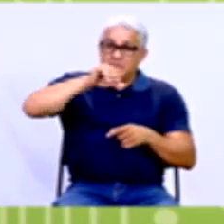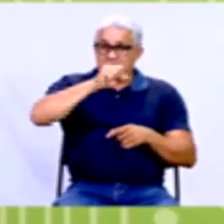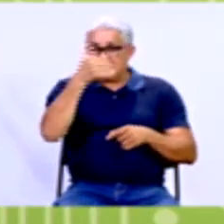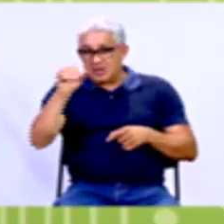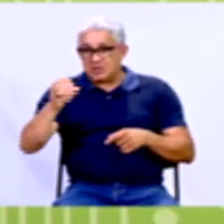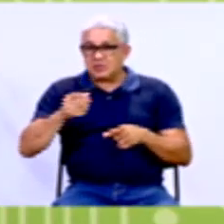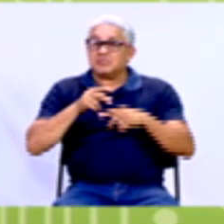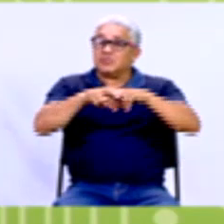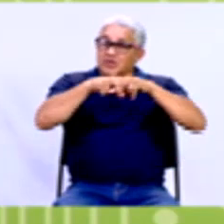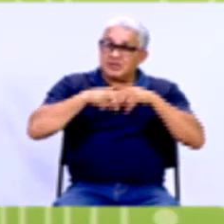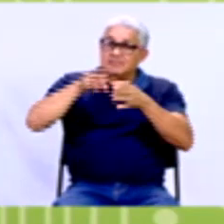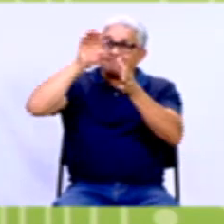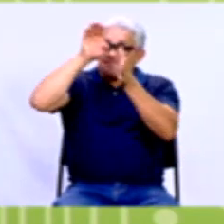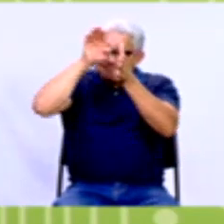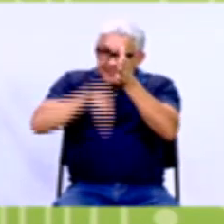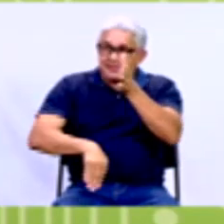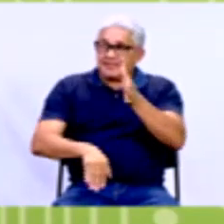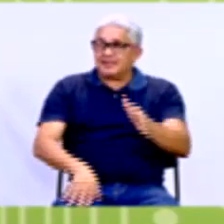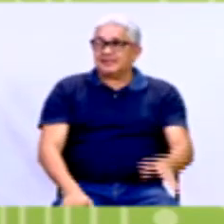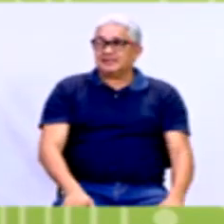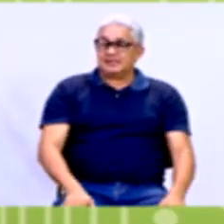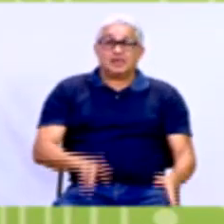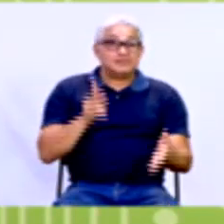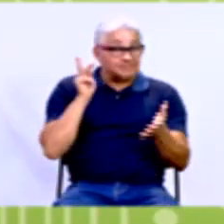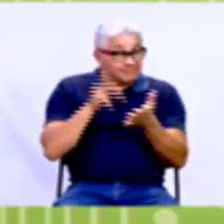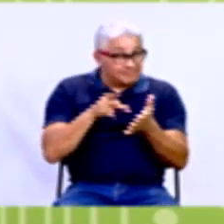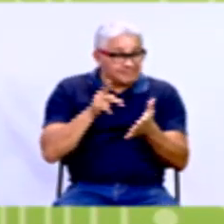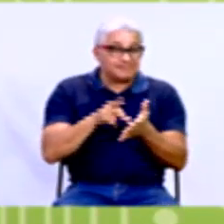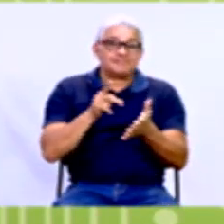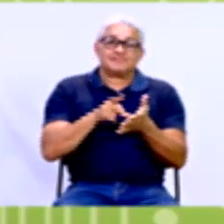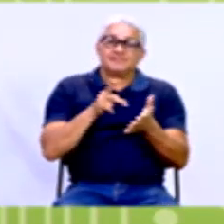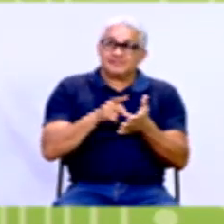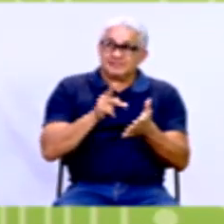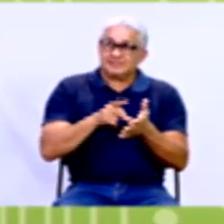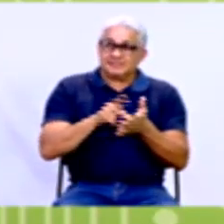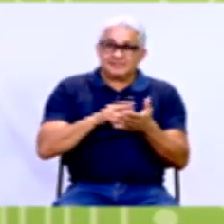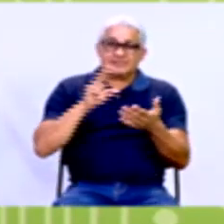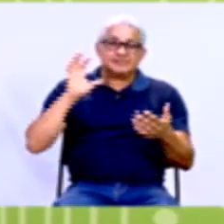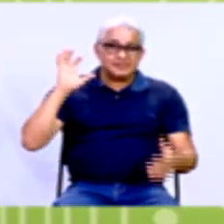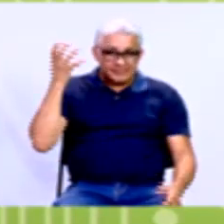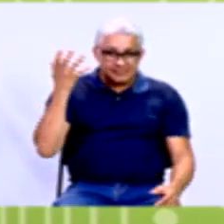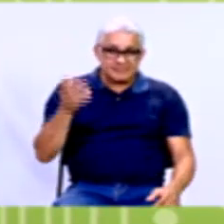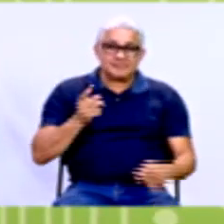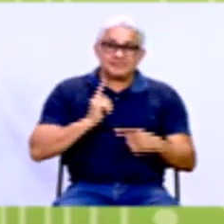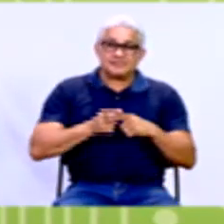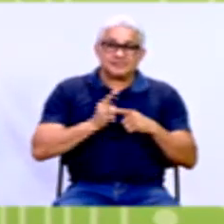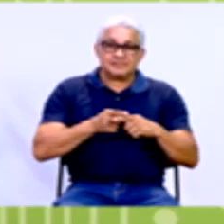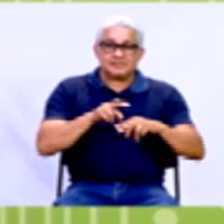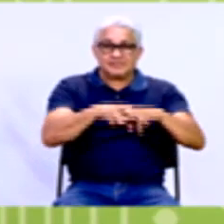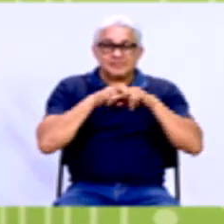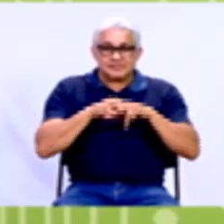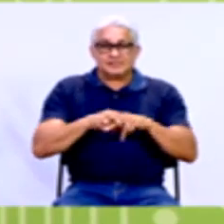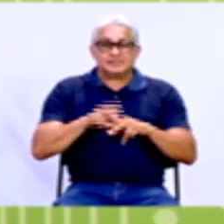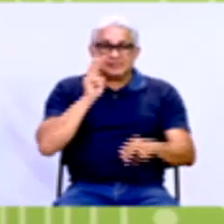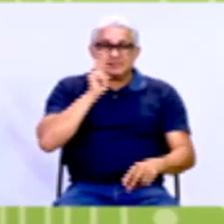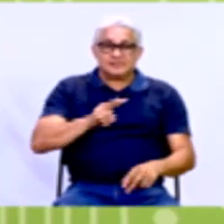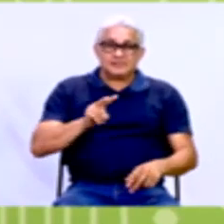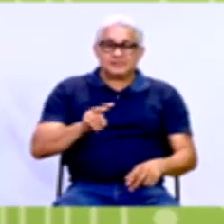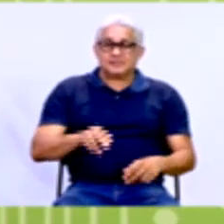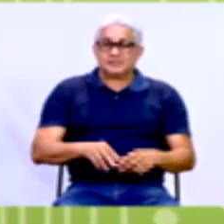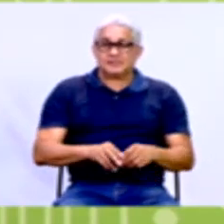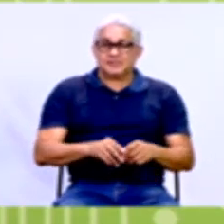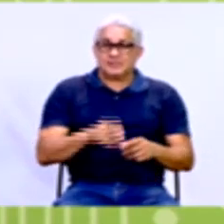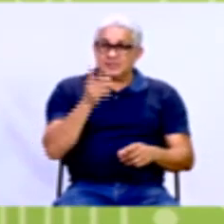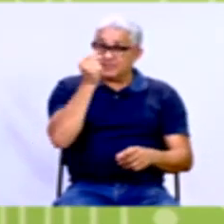Então, tipo, eu tive que ouvir isso do vendedor. E é verdade. Então, isso tá acontecendo muito. E é por isso que a gente vê os valores da internet muito